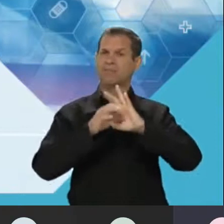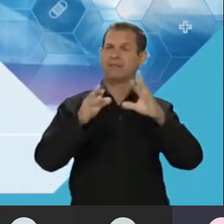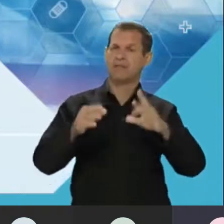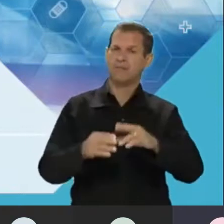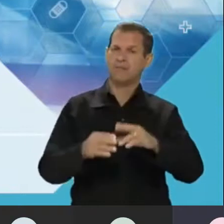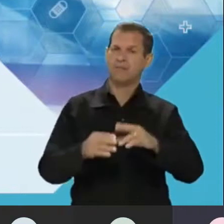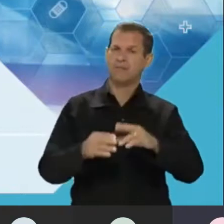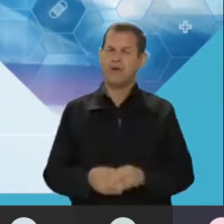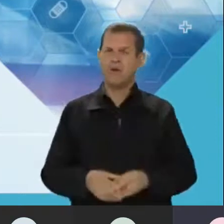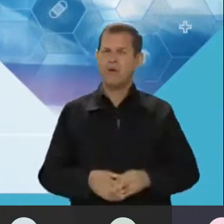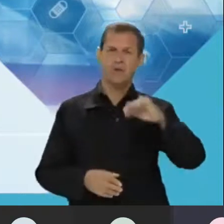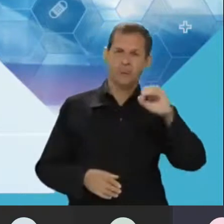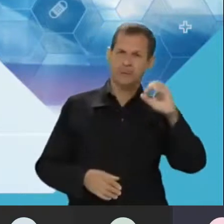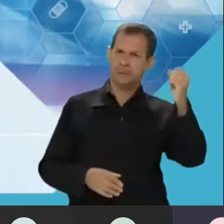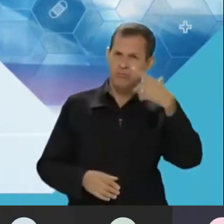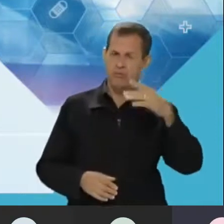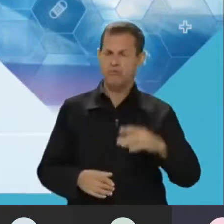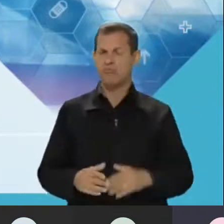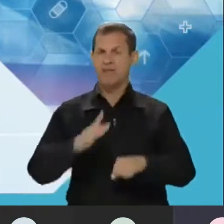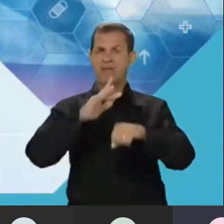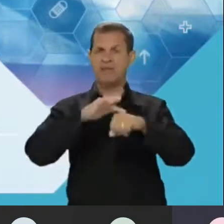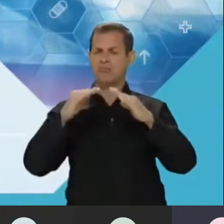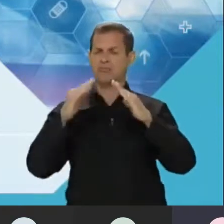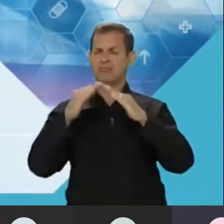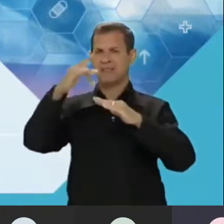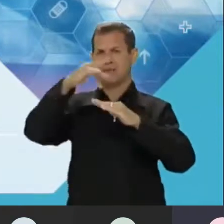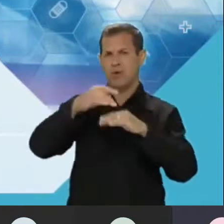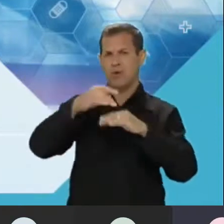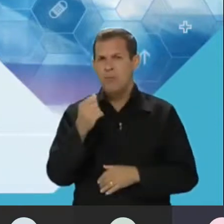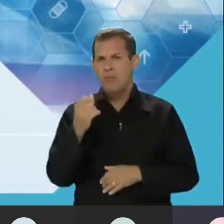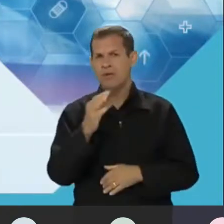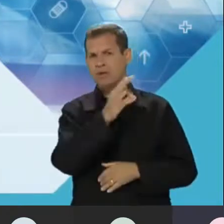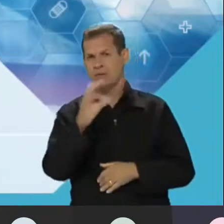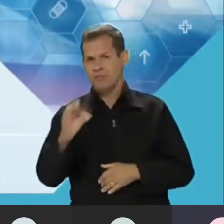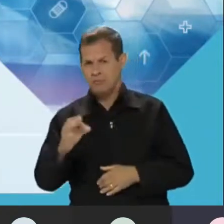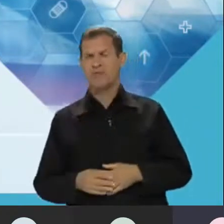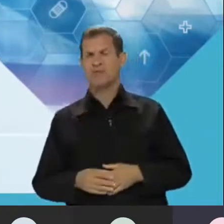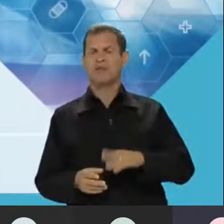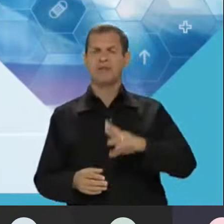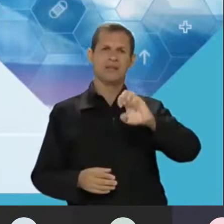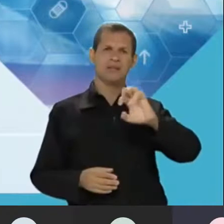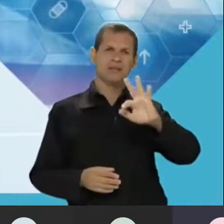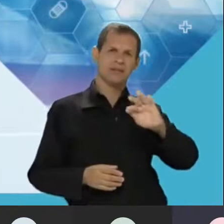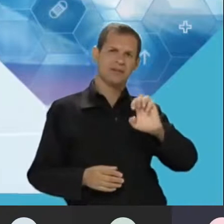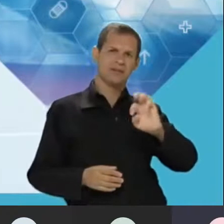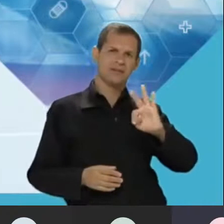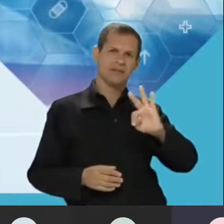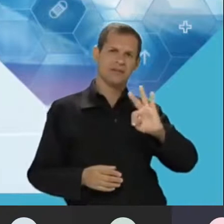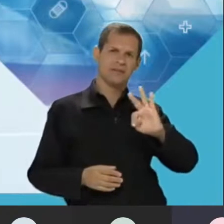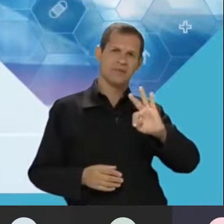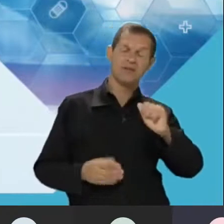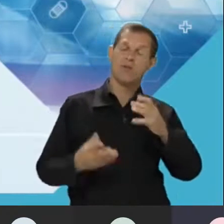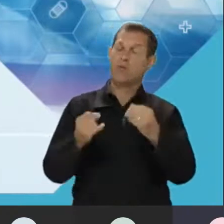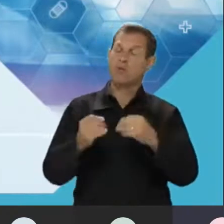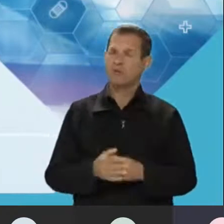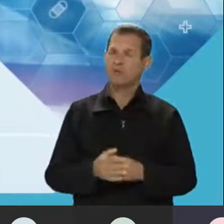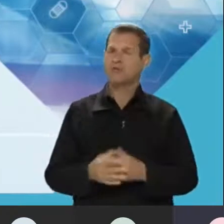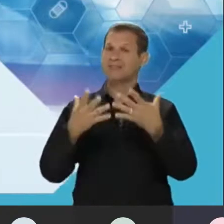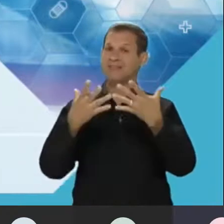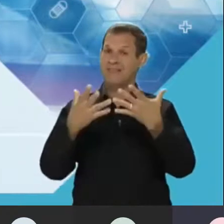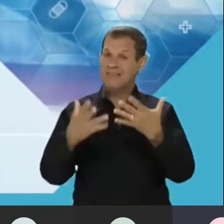os raios solares incidindo nessa cobertura, mas uma pequena parcela vai ser refletida. A grande parcela vai